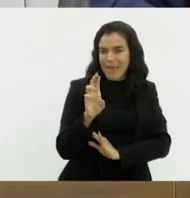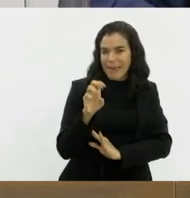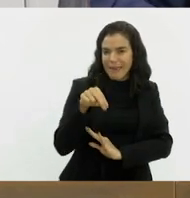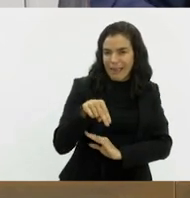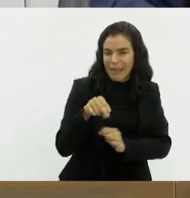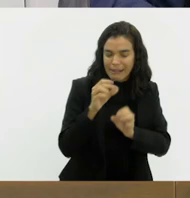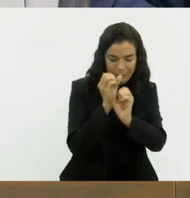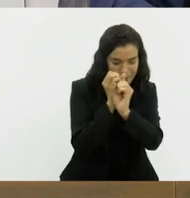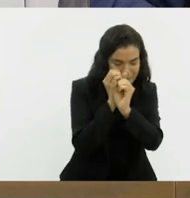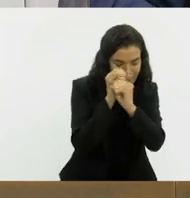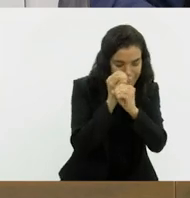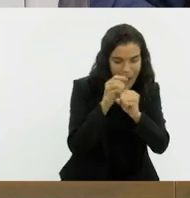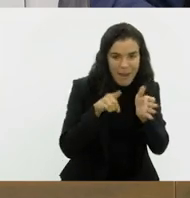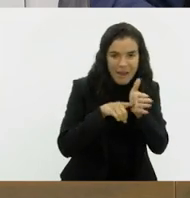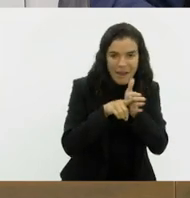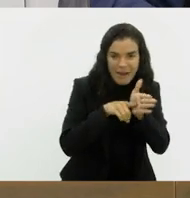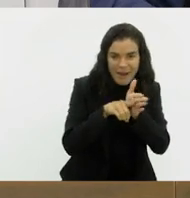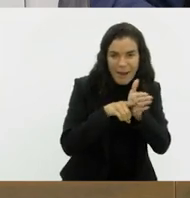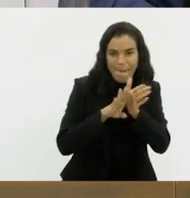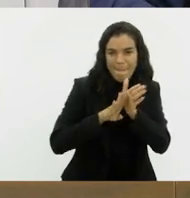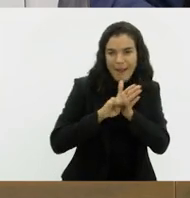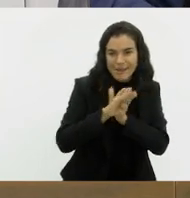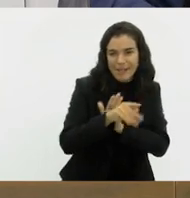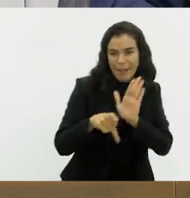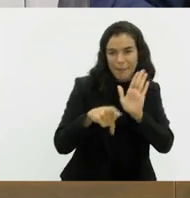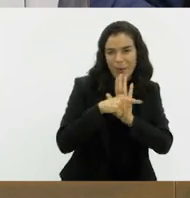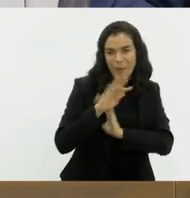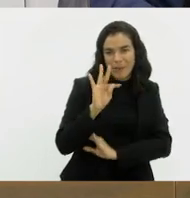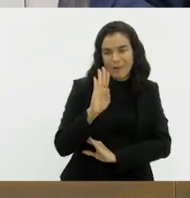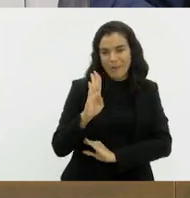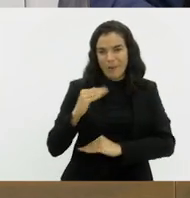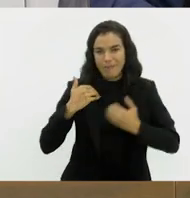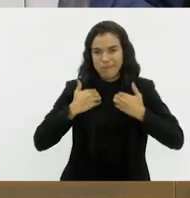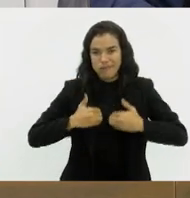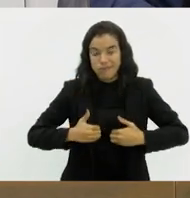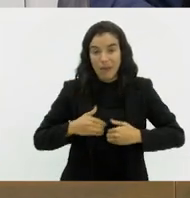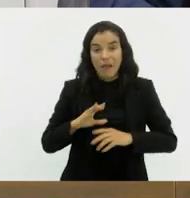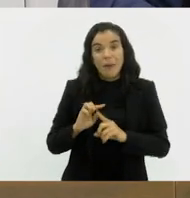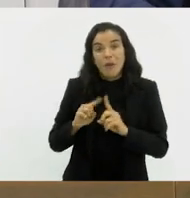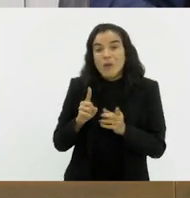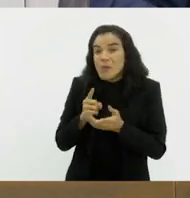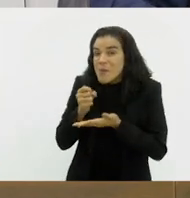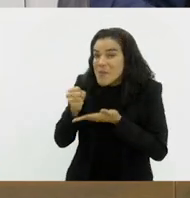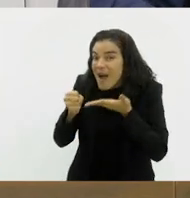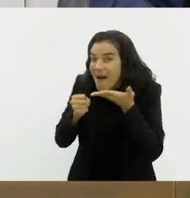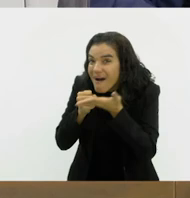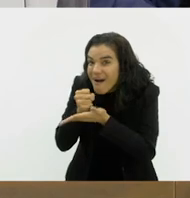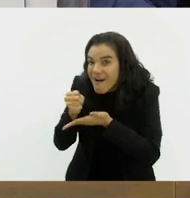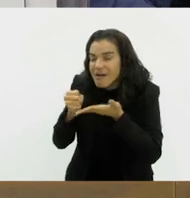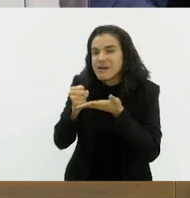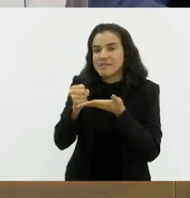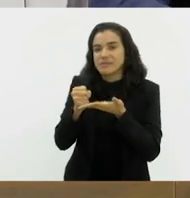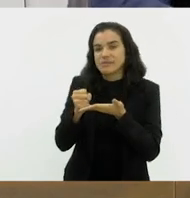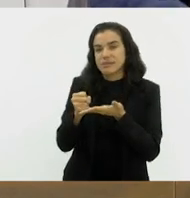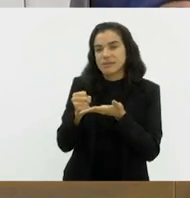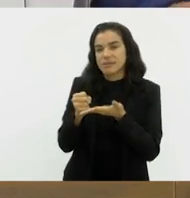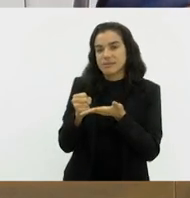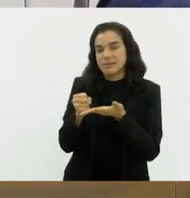pelo menos em cada município maior, mais do que na região norte, né, no mínimo. Né, porque no,